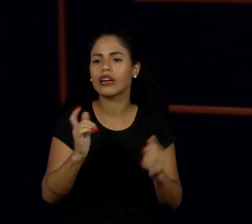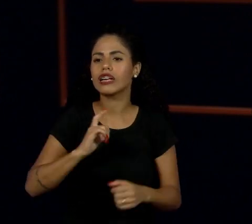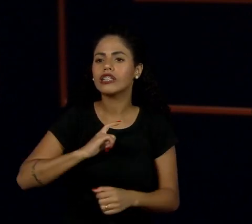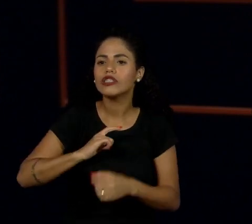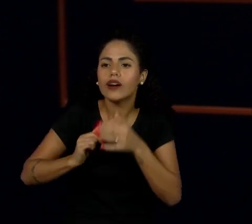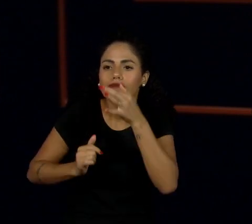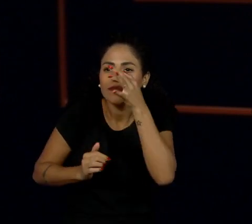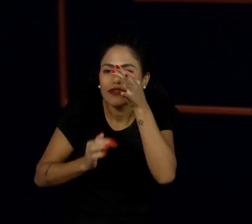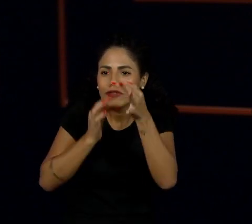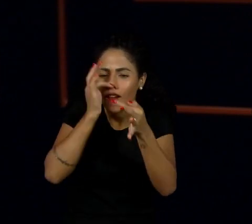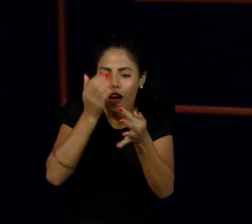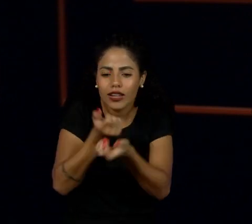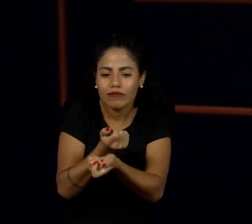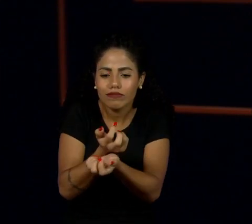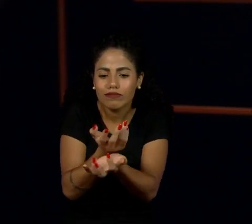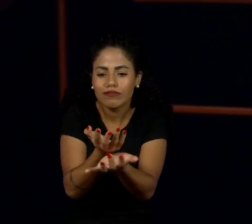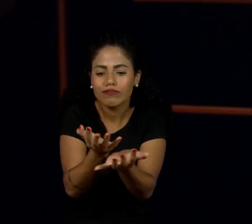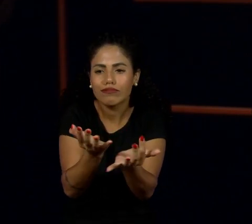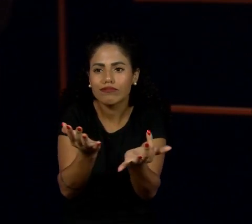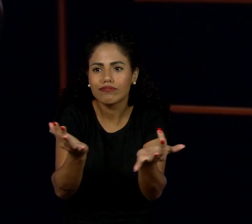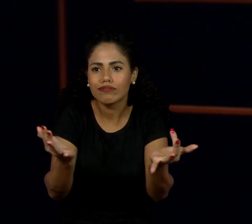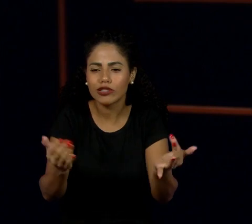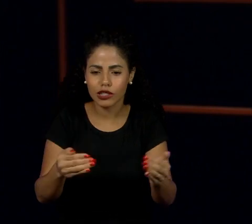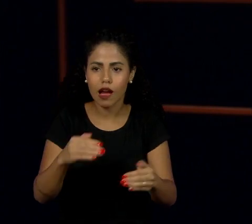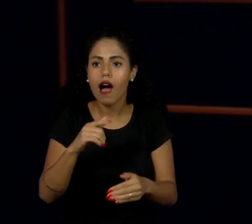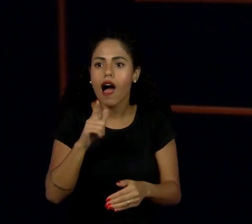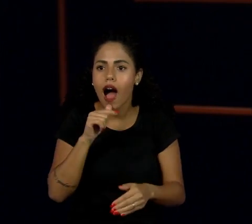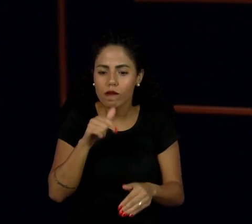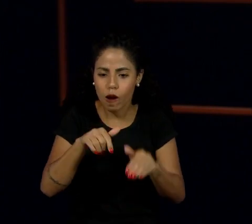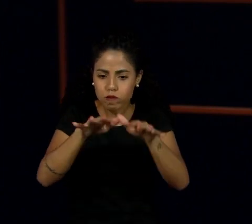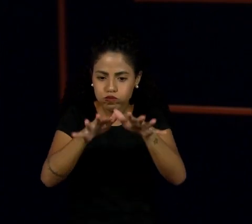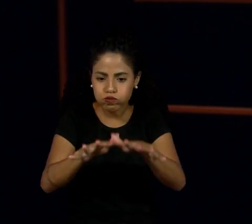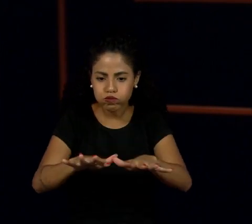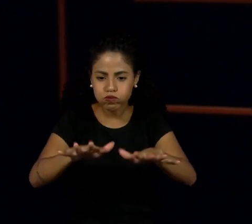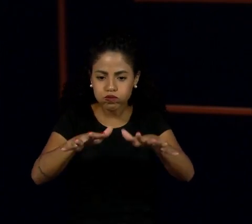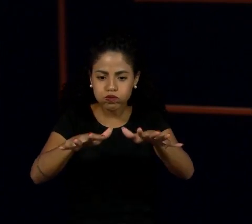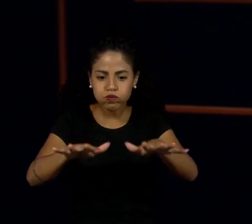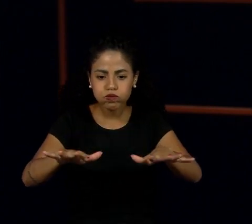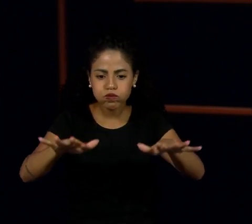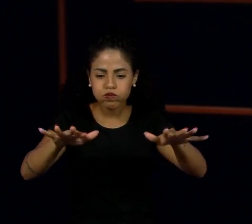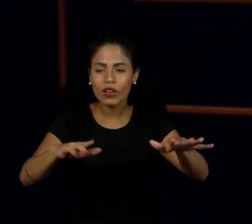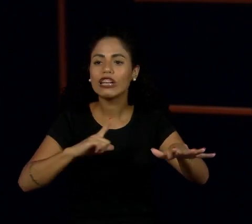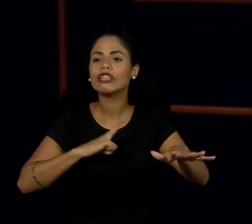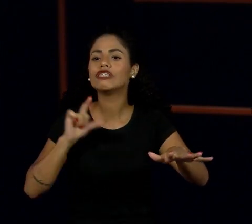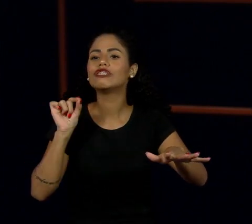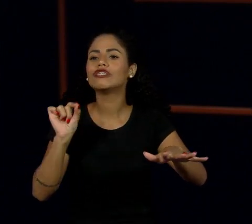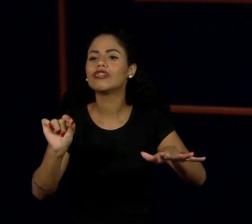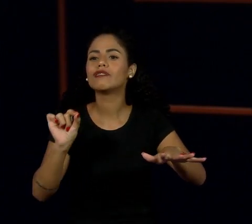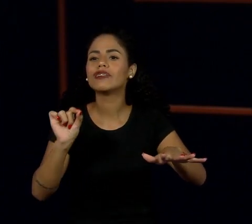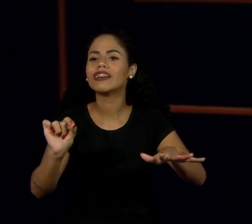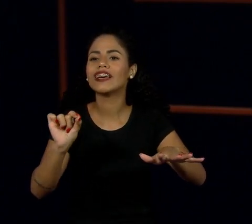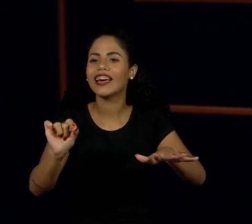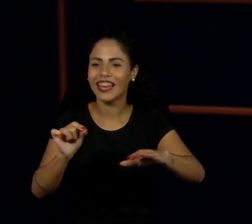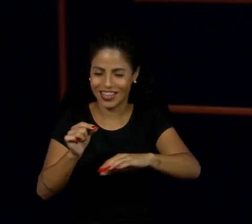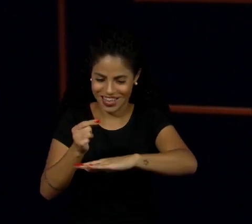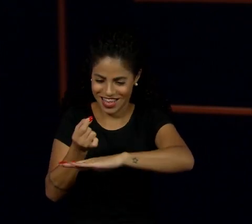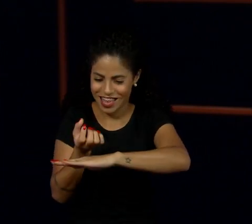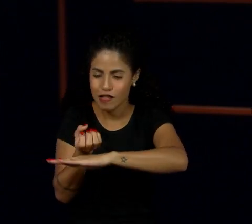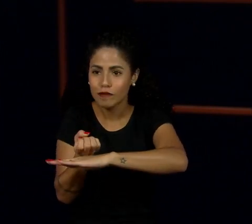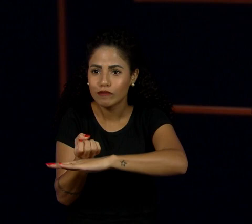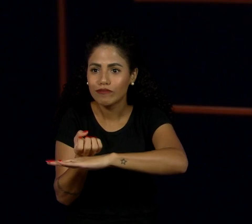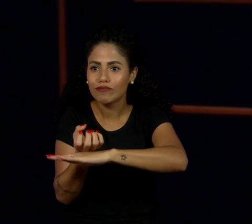jardim tinha um tanque, um espelho d'água com Vitória Régias. E fazia alguns anos que estava sem. E eu falei assim,